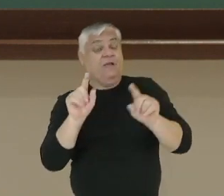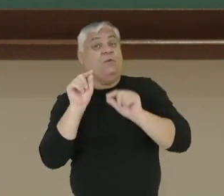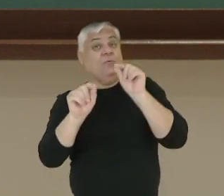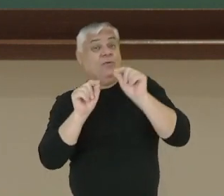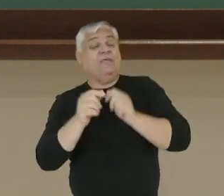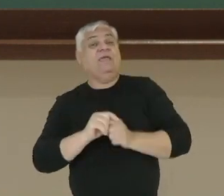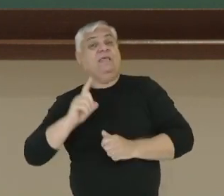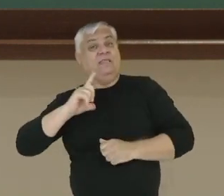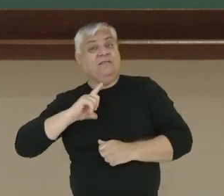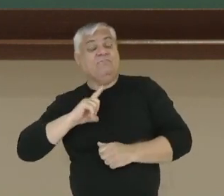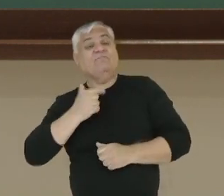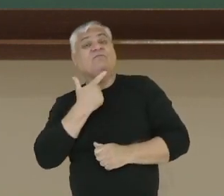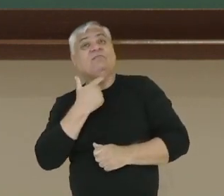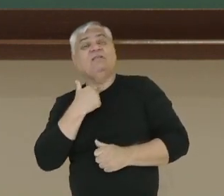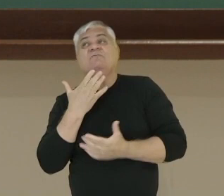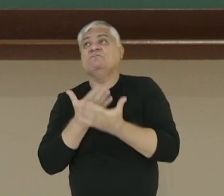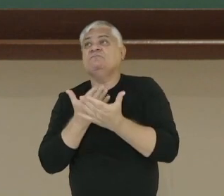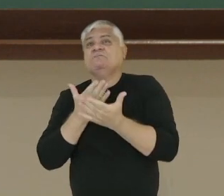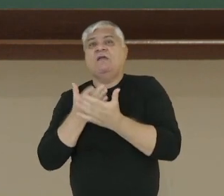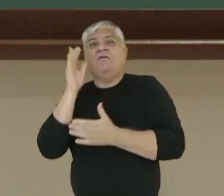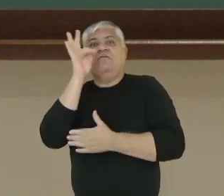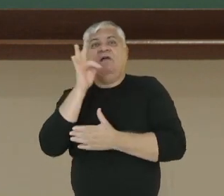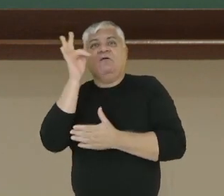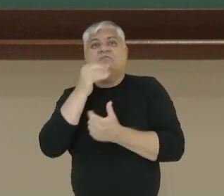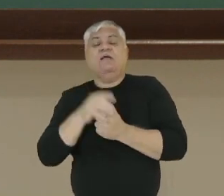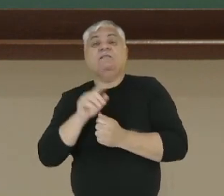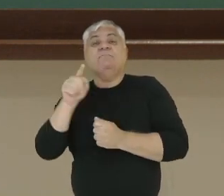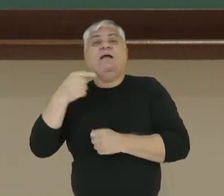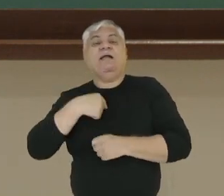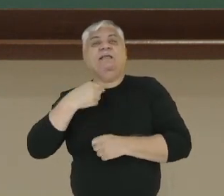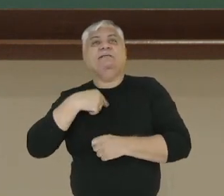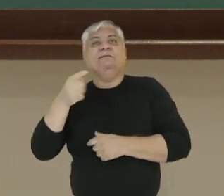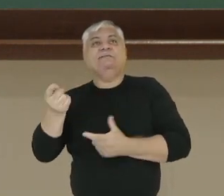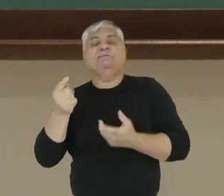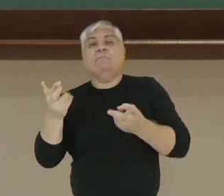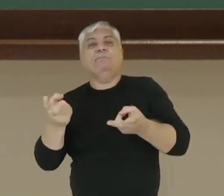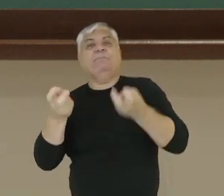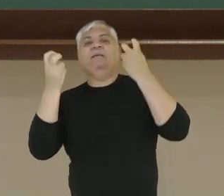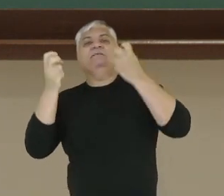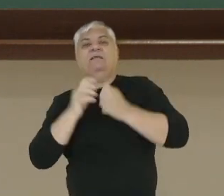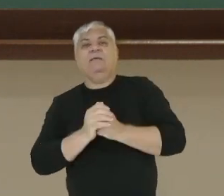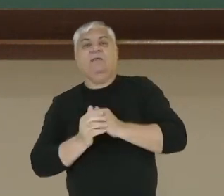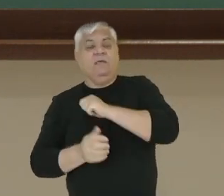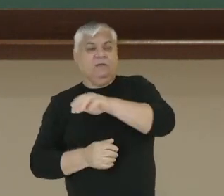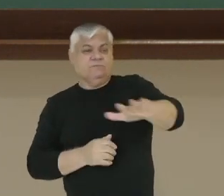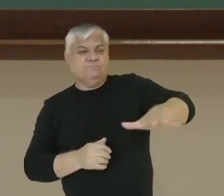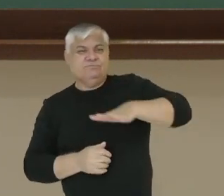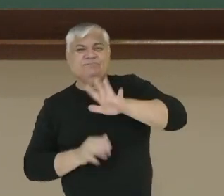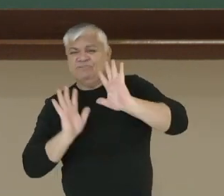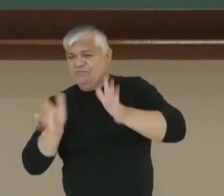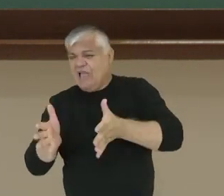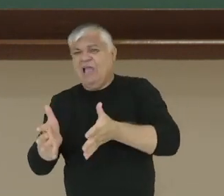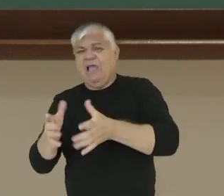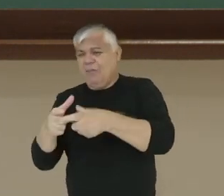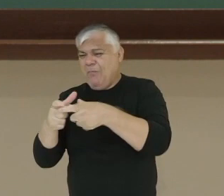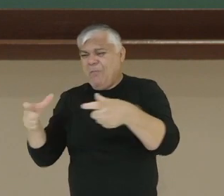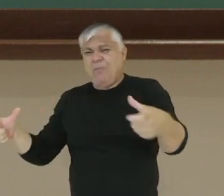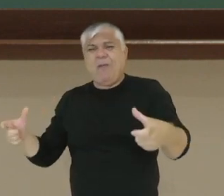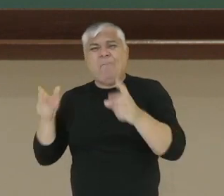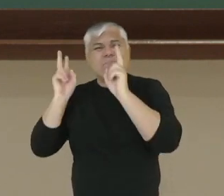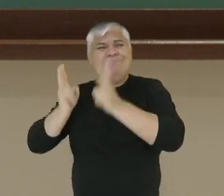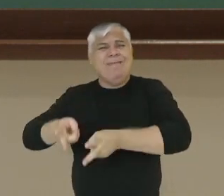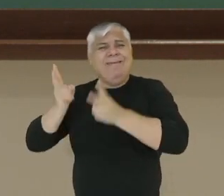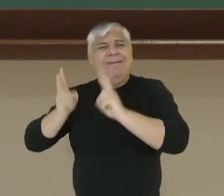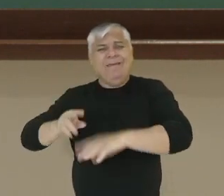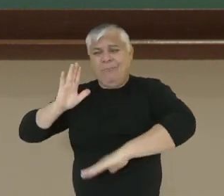querem fazer faculdade e aí não percebem que às vezes o mercado está saturado naquela área e deixam de